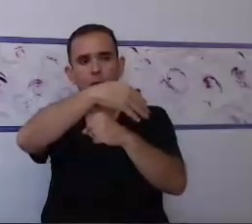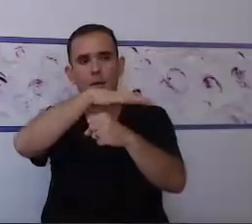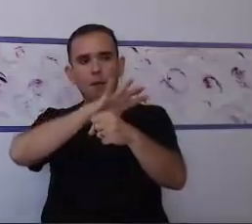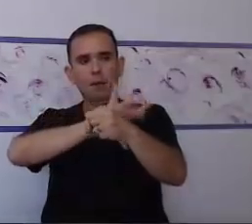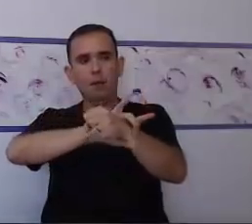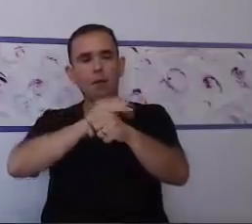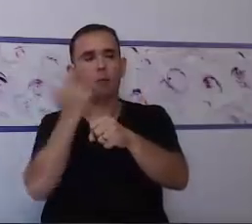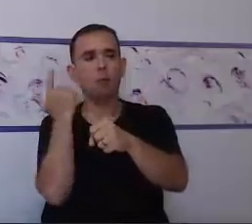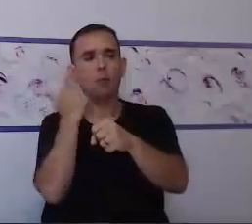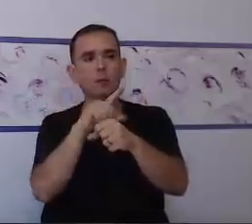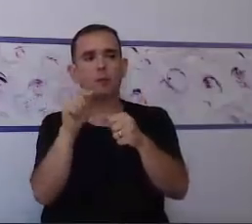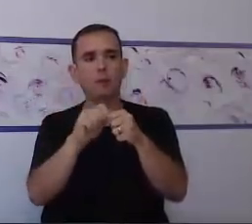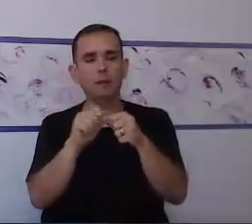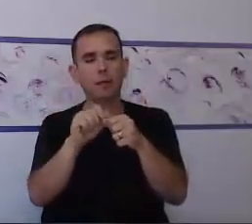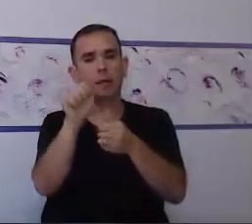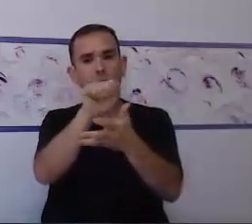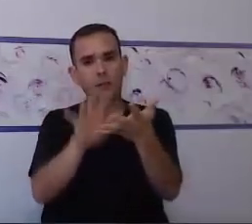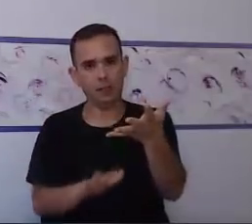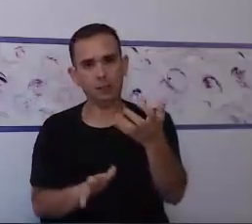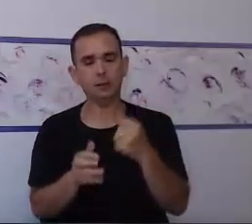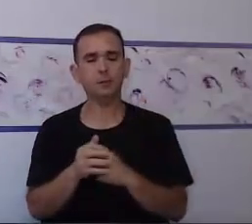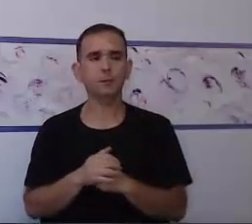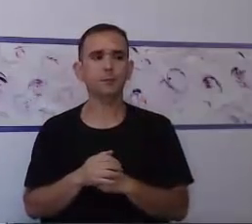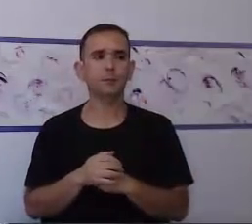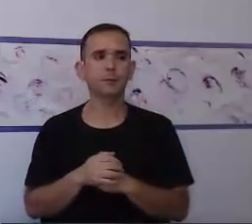para que ele consiga realizar a atividade.